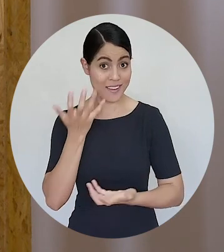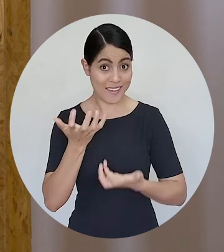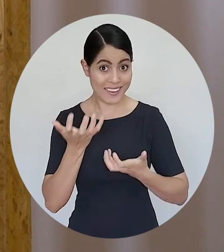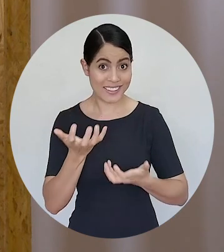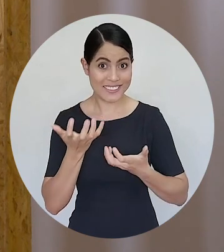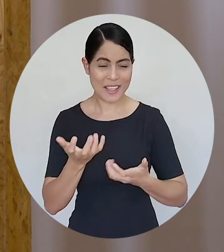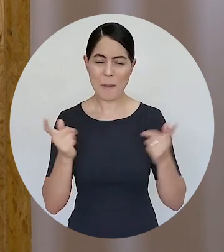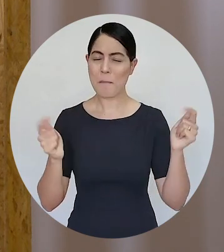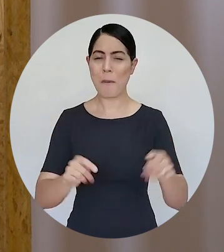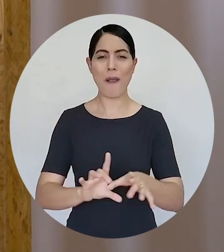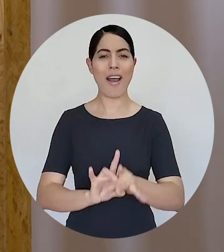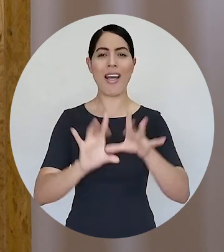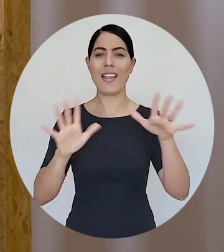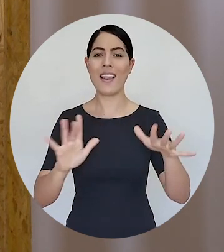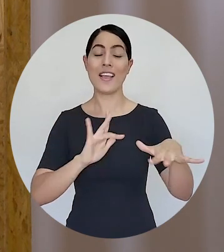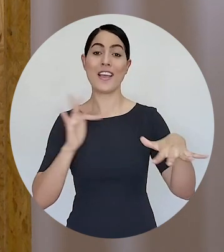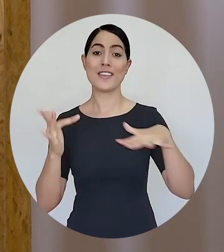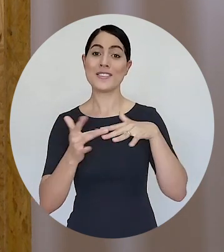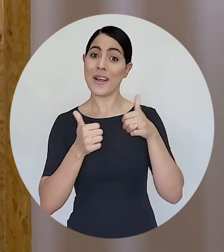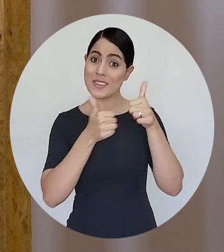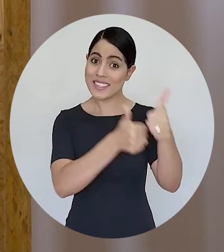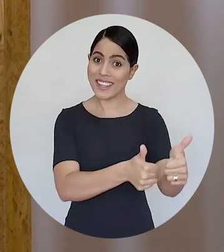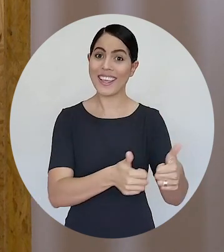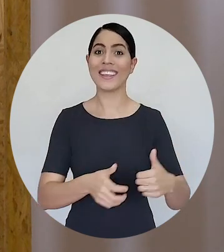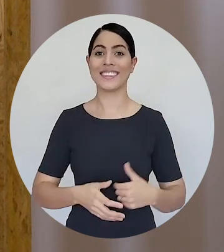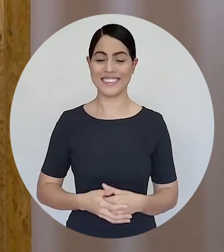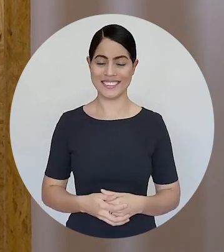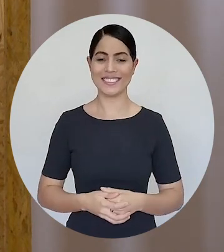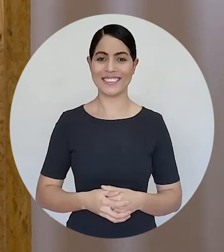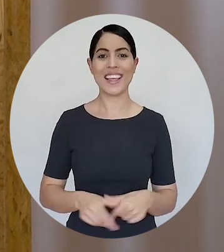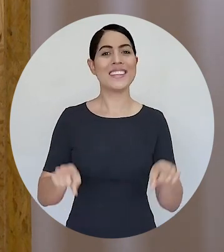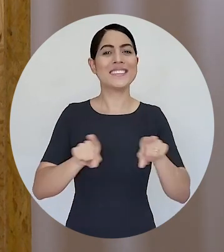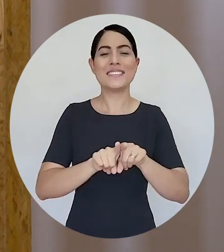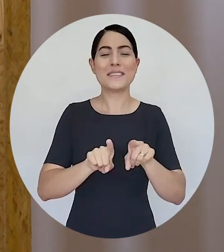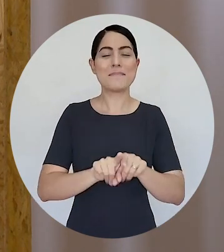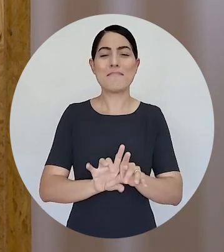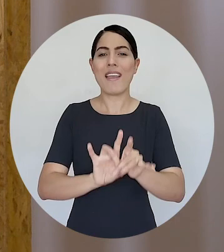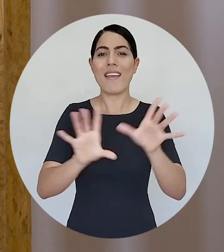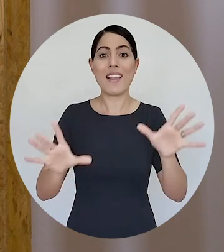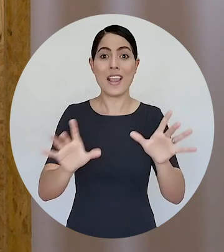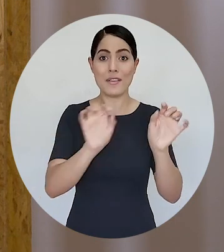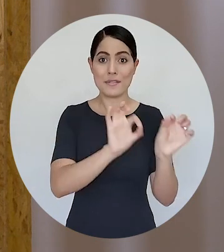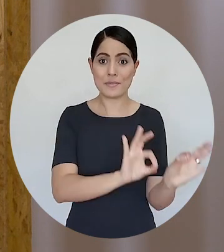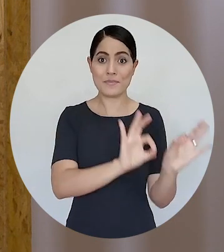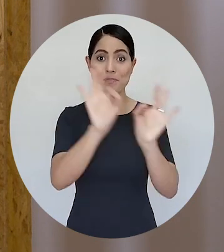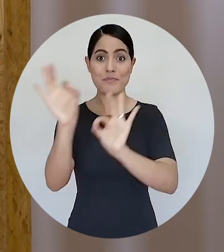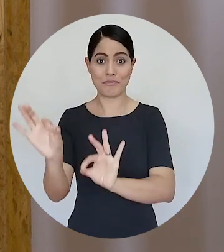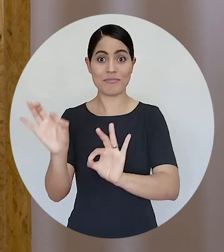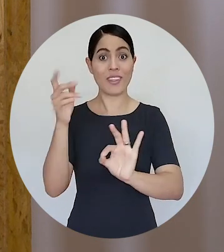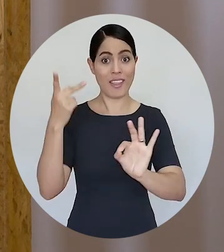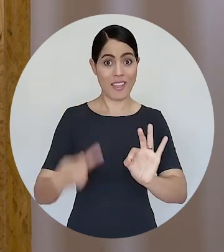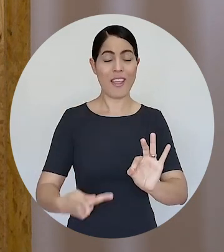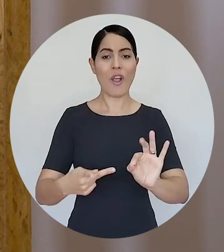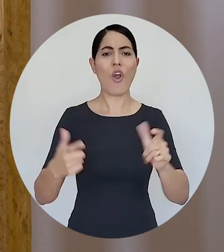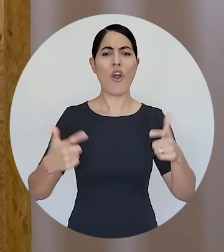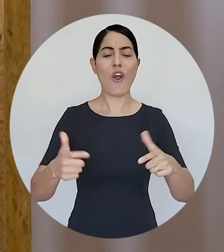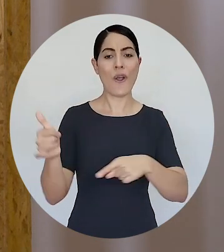Ordem dos Advogados do Brasil está fazendo, é só seguir a gente nas redes sociais. Você também pode rever